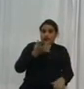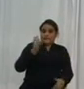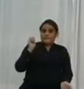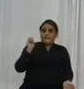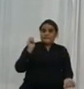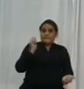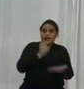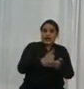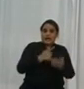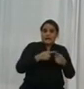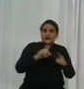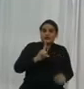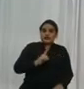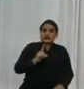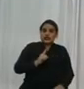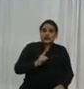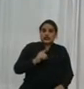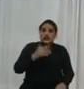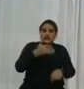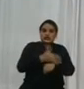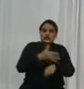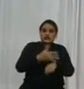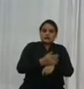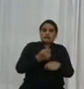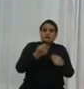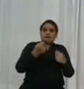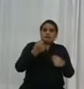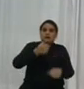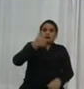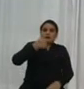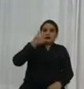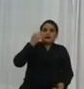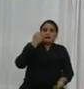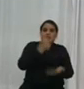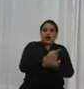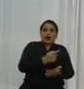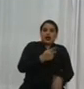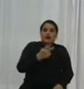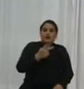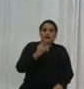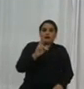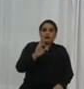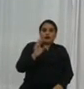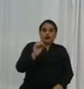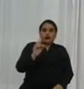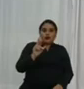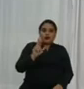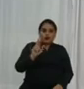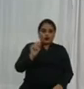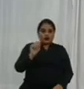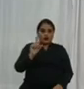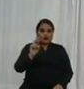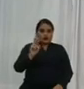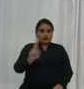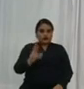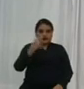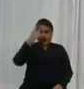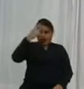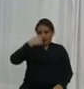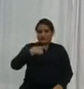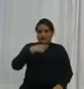mas para ele ter acesso, ele tem que primeiro pagar o procurador e de forma separada, na conta pessoal. Eu entendo que